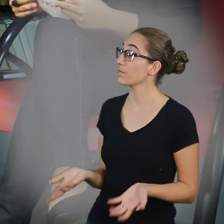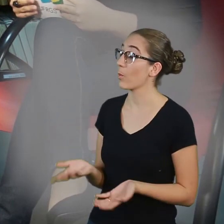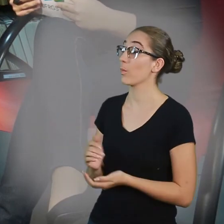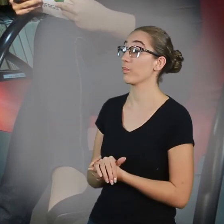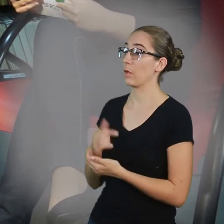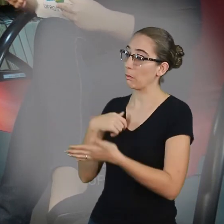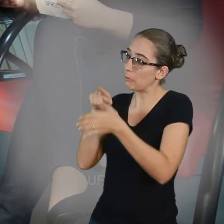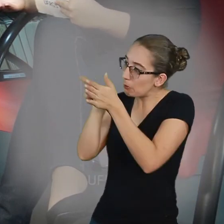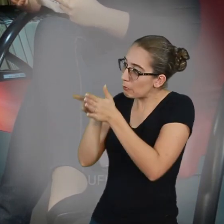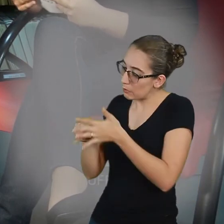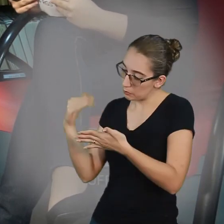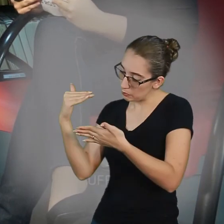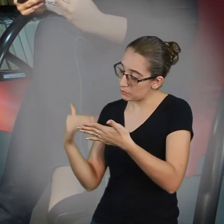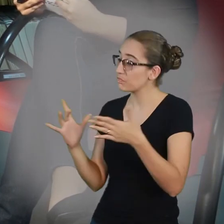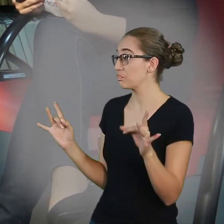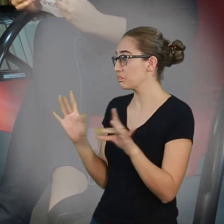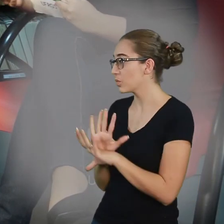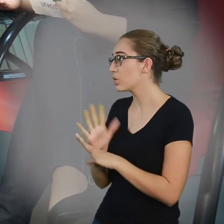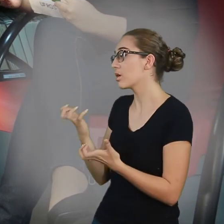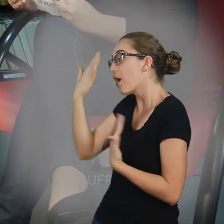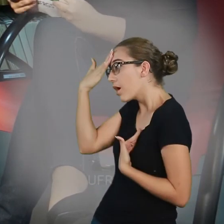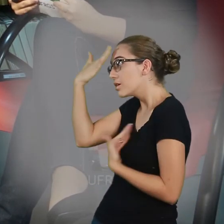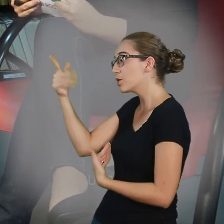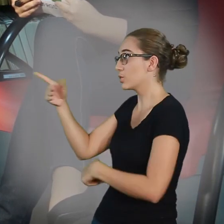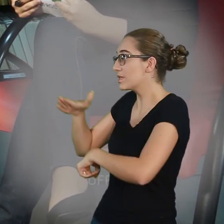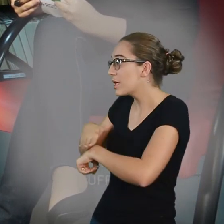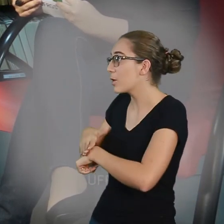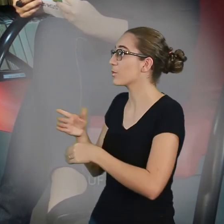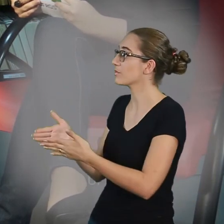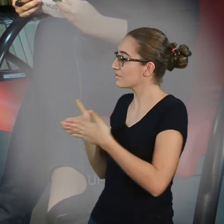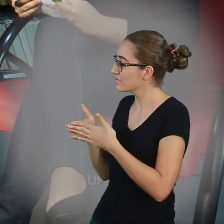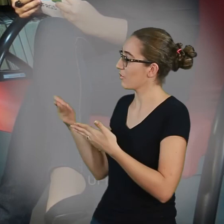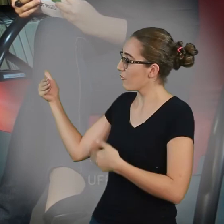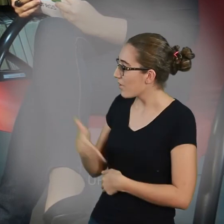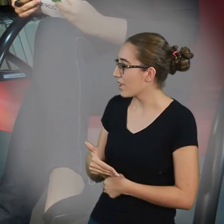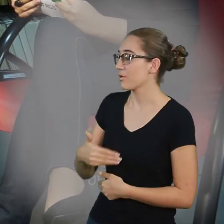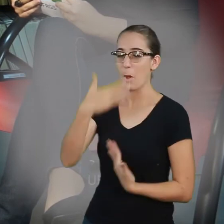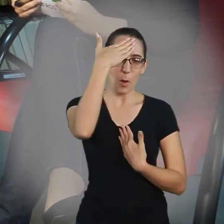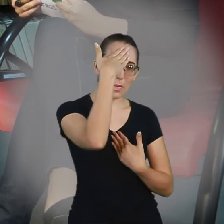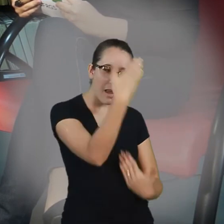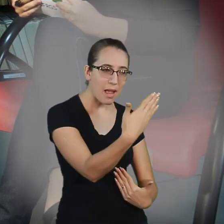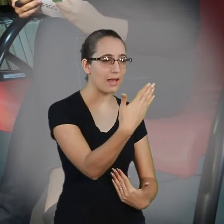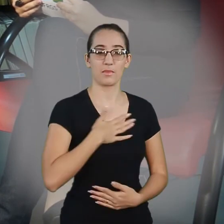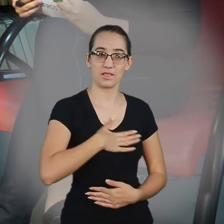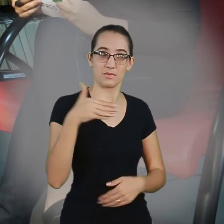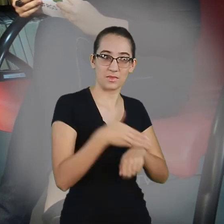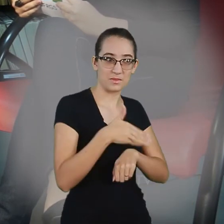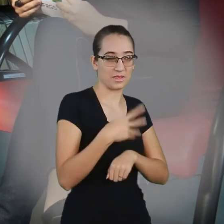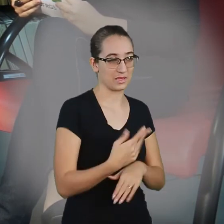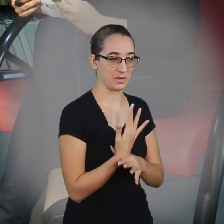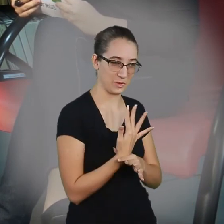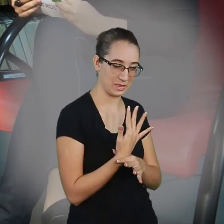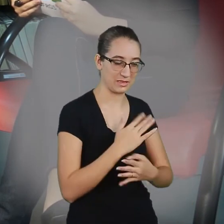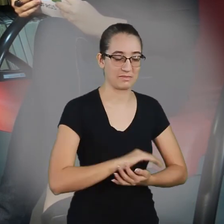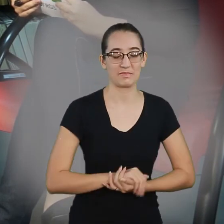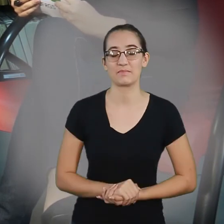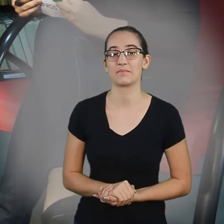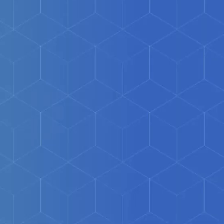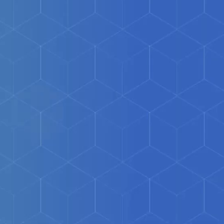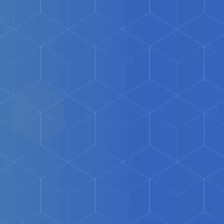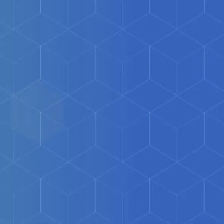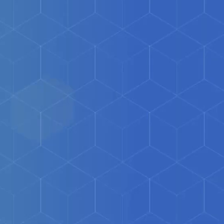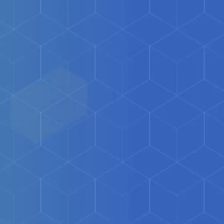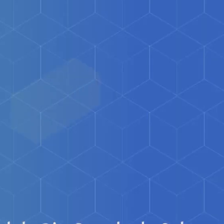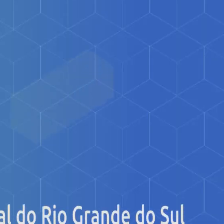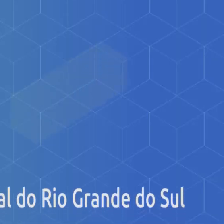perguntas eram essas. Gostaria de novamente lhe agradecer o seu tempo, a sua disposição. Muito obrigada. Muito obrigado, Gabriela. É sempre um prazer estar na URGS.